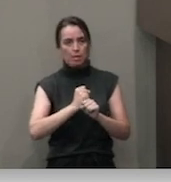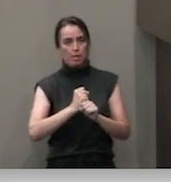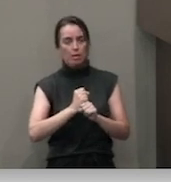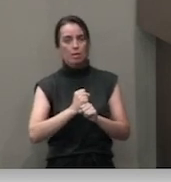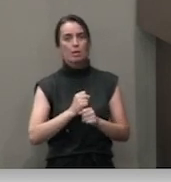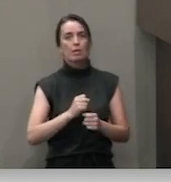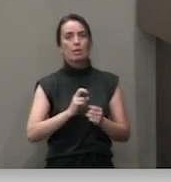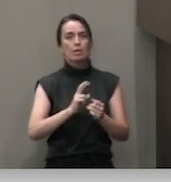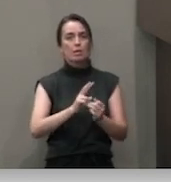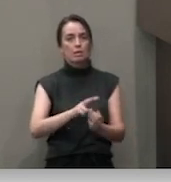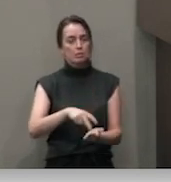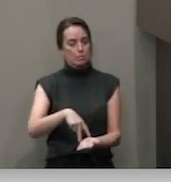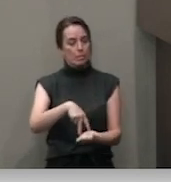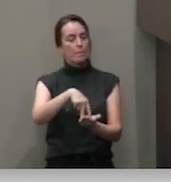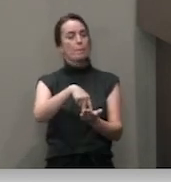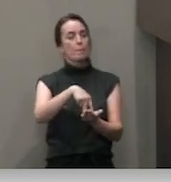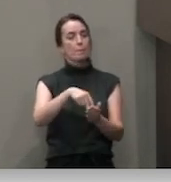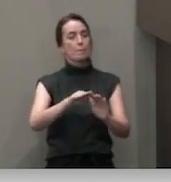palcos